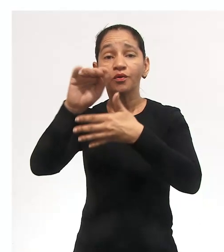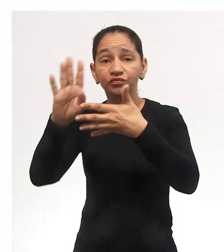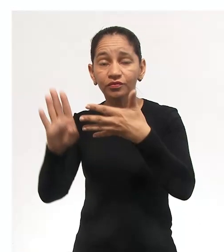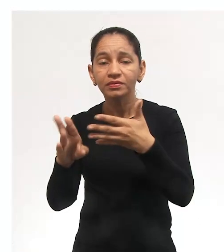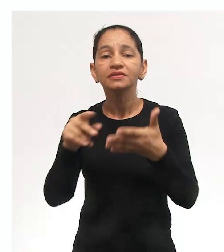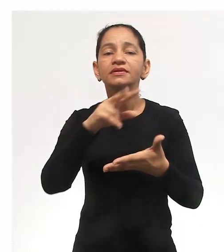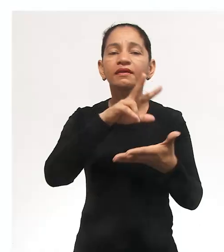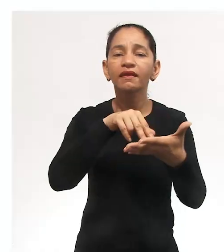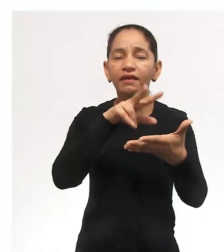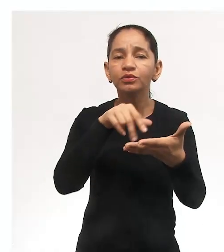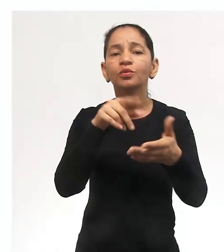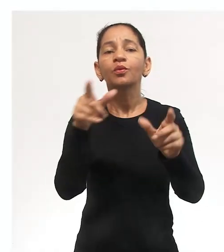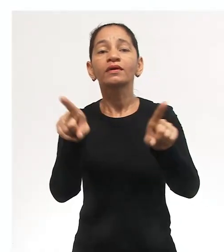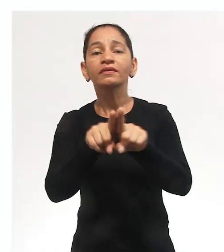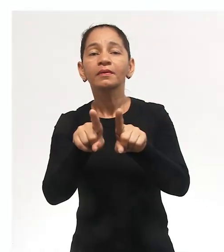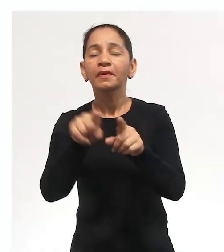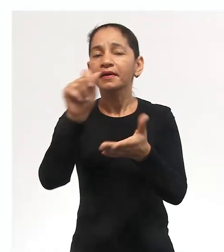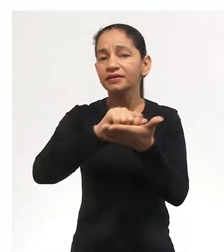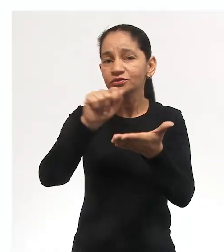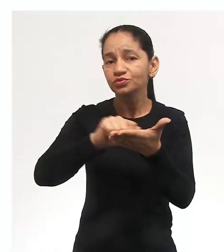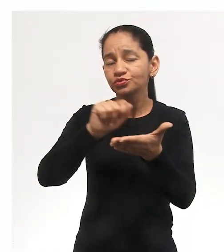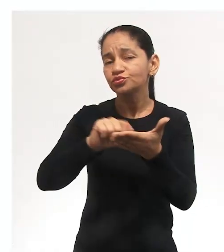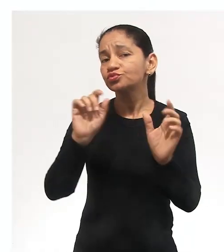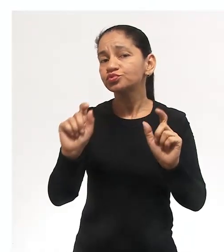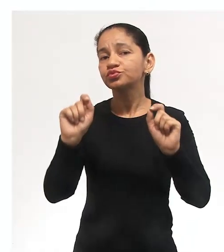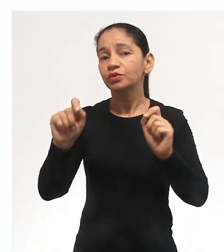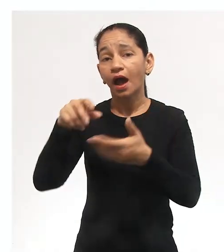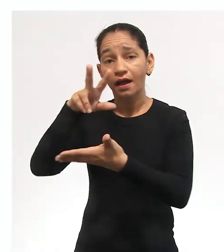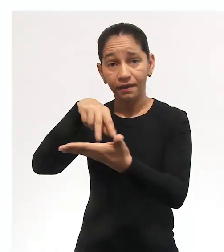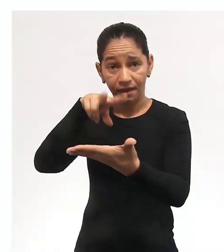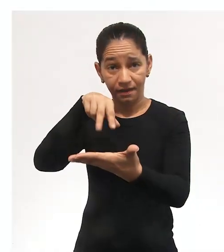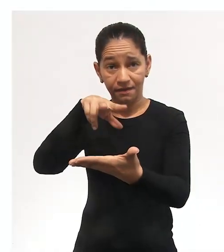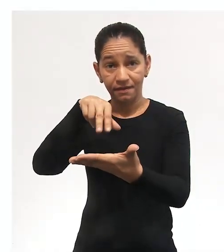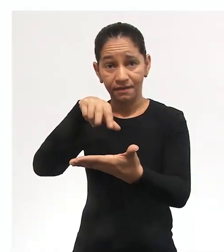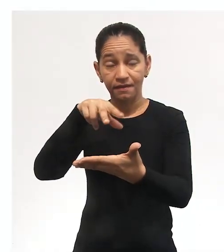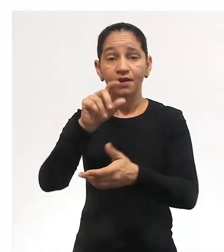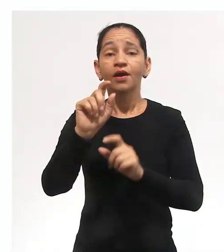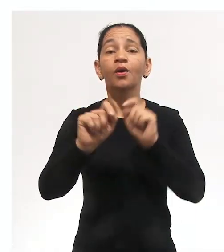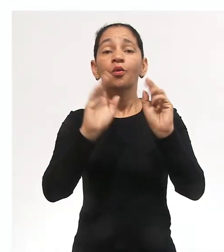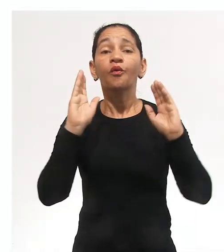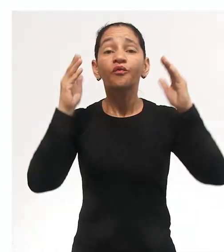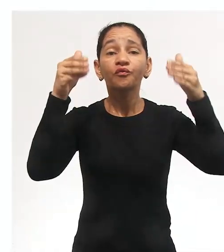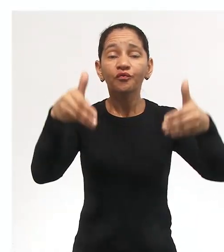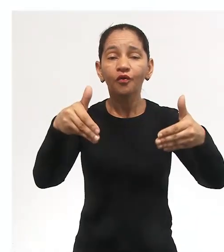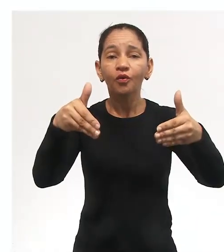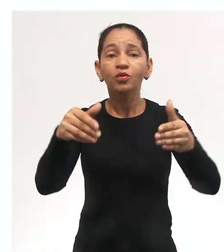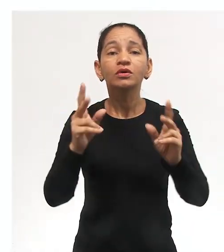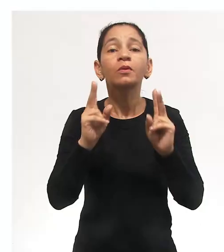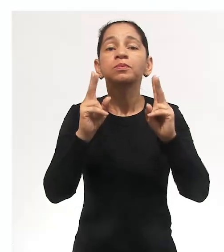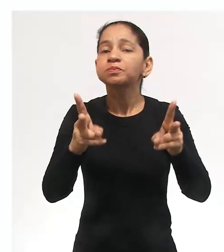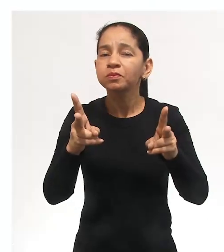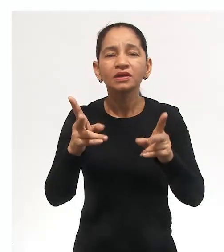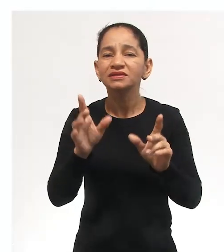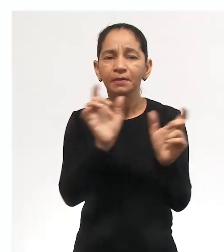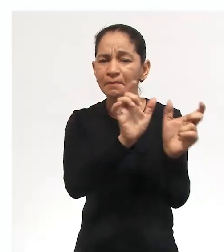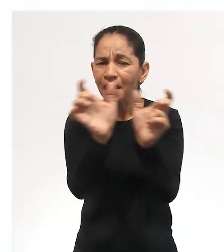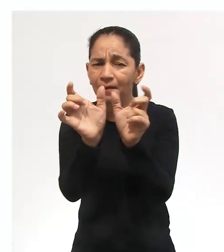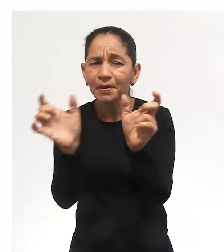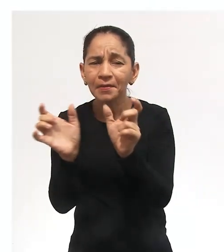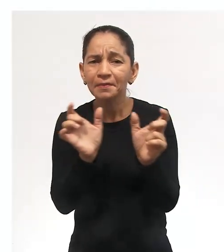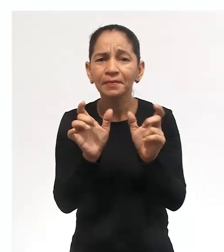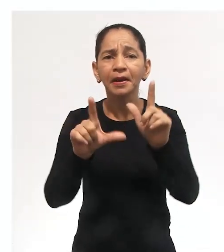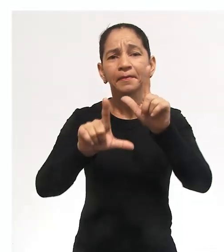Alfabetização, leitura e escrita. Leitura. No processo de alfabetização, o foco inicial está em decodificar e